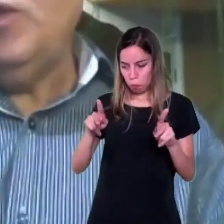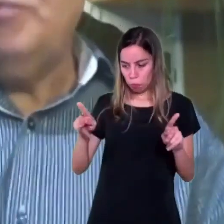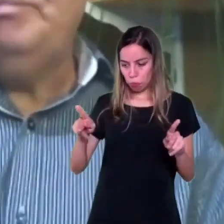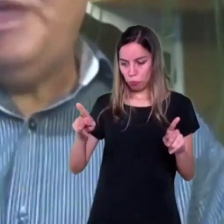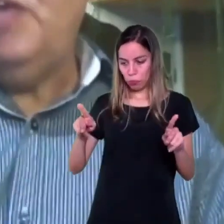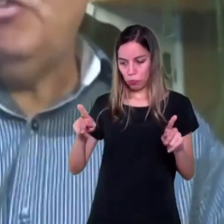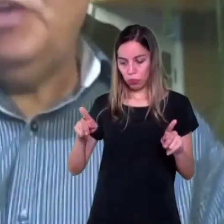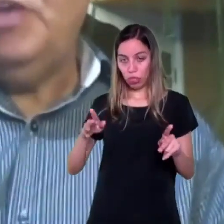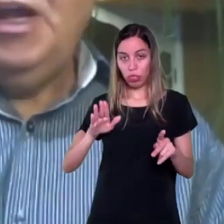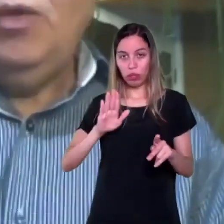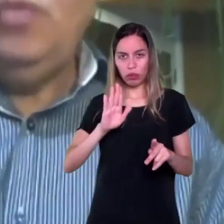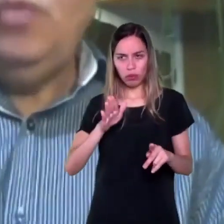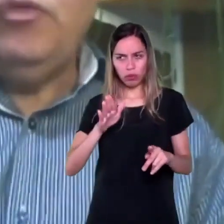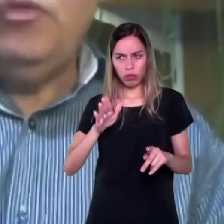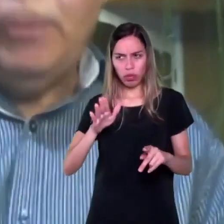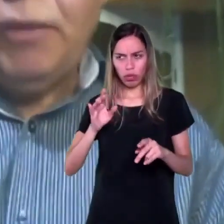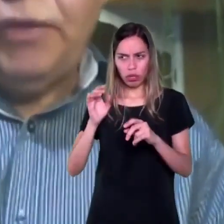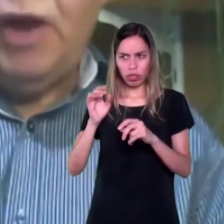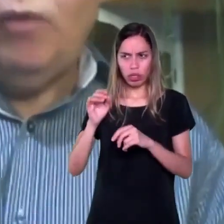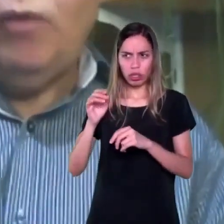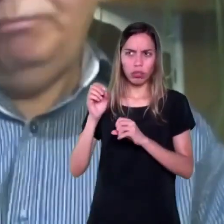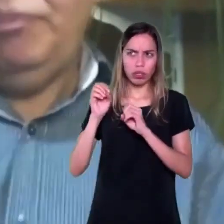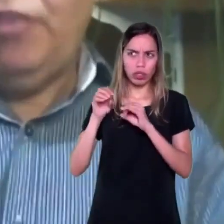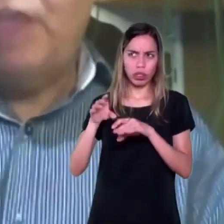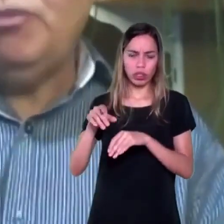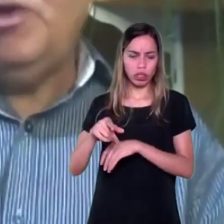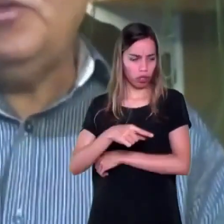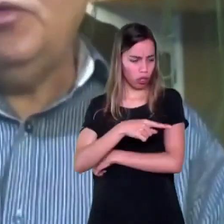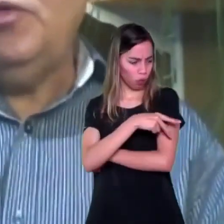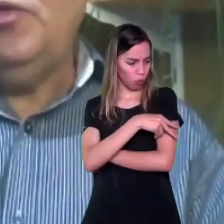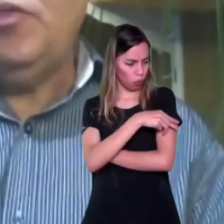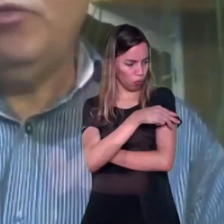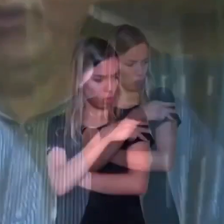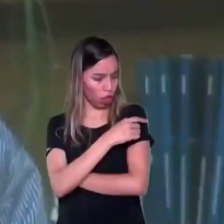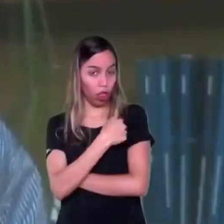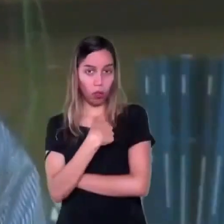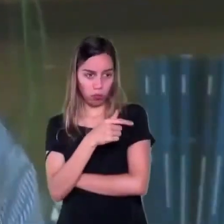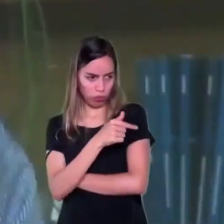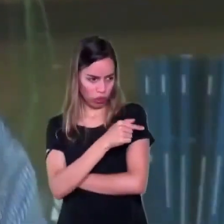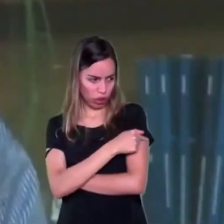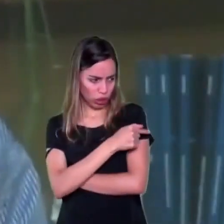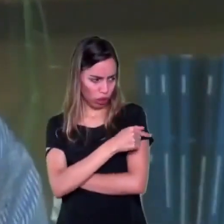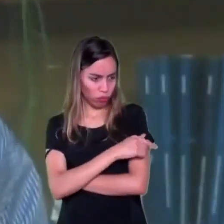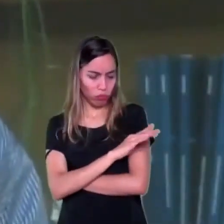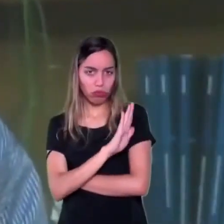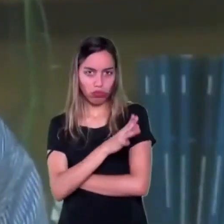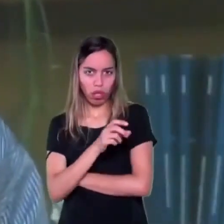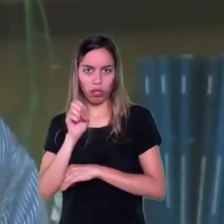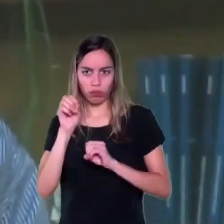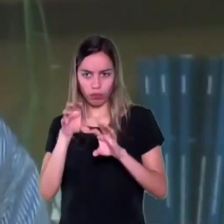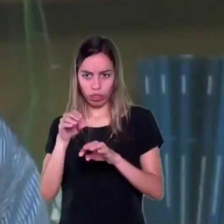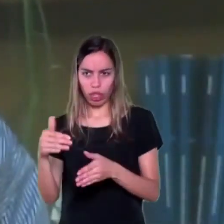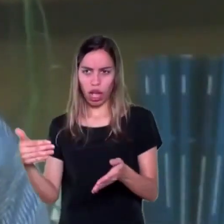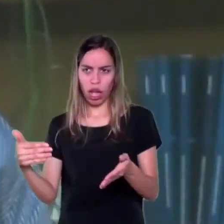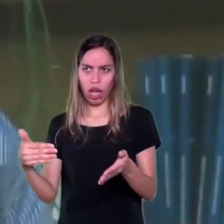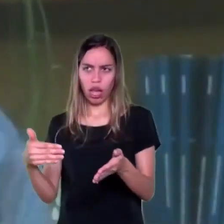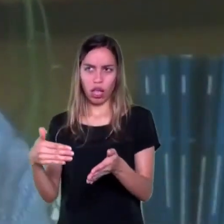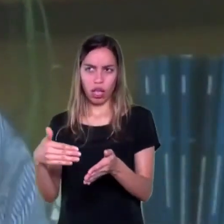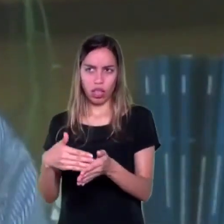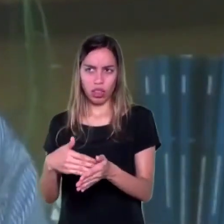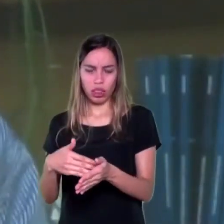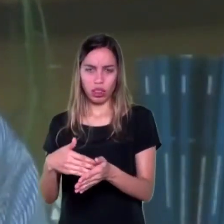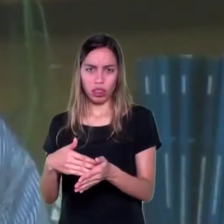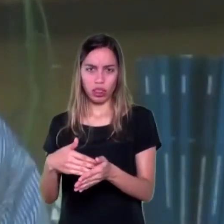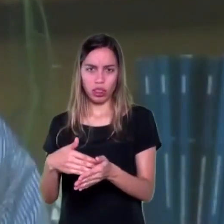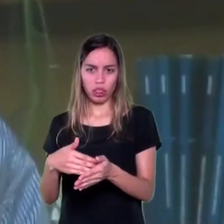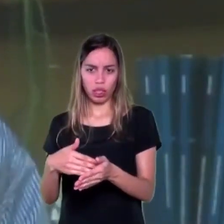dei aula desde o ensino fundamental, 7º ano do ensino fundamental, até educação de